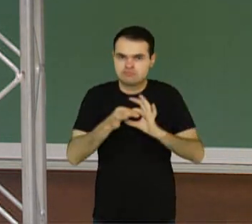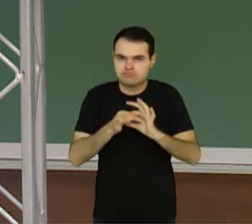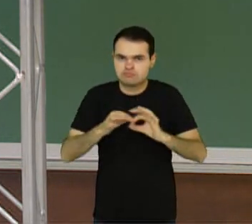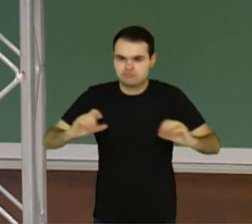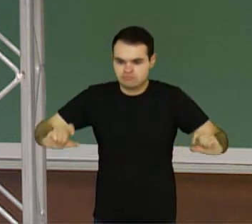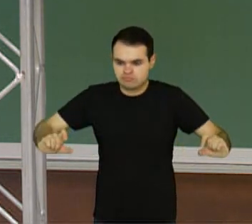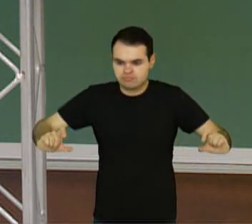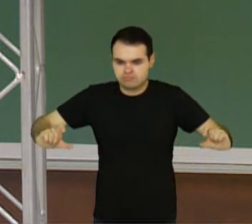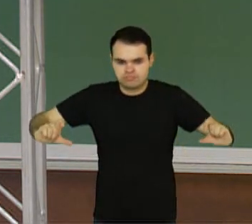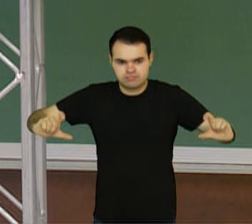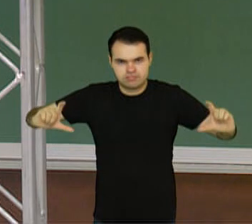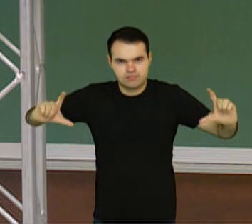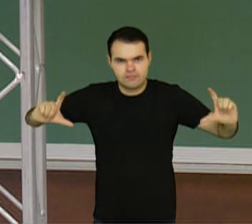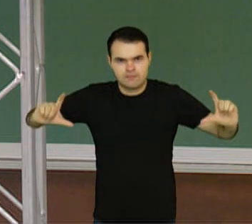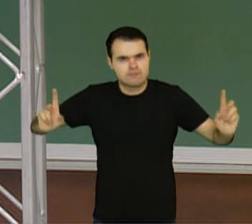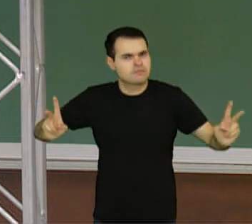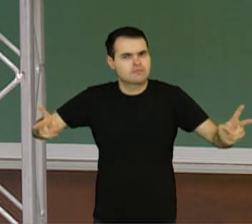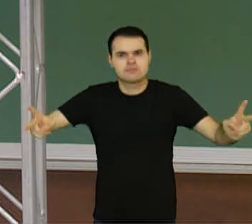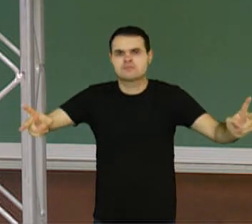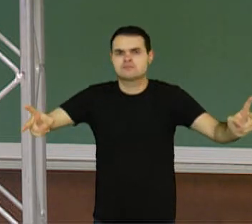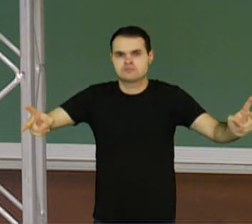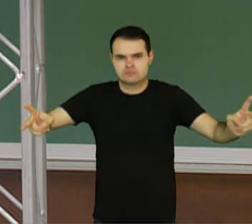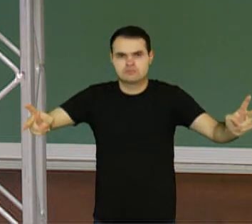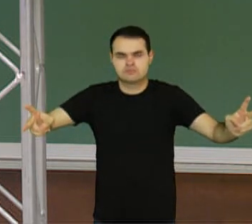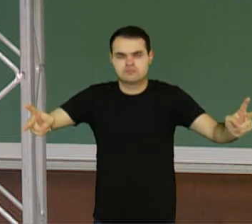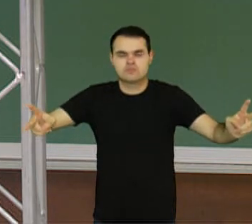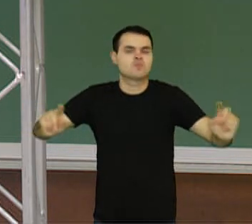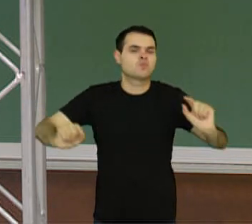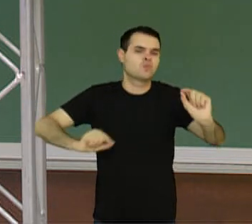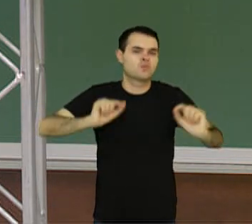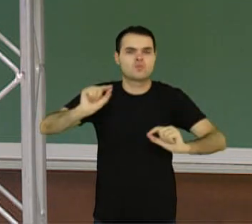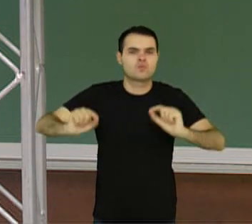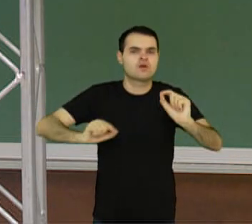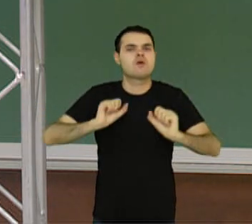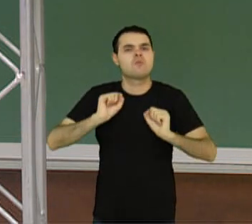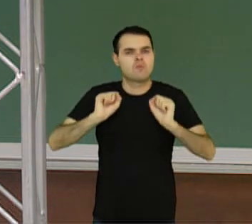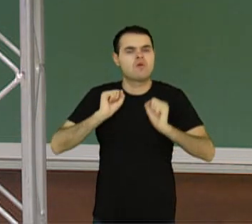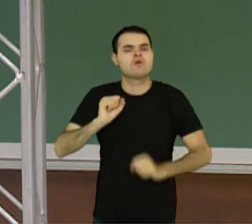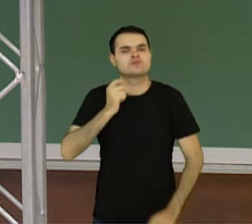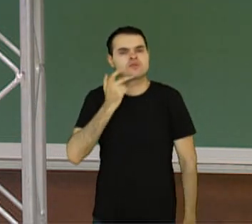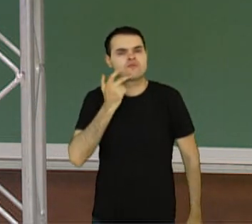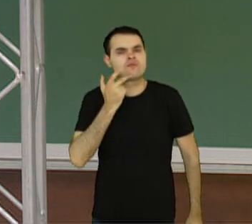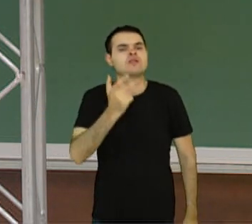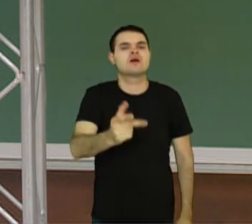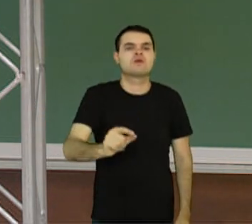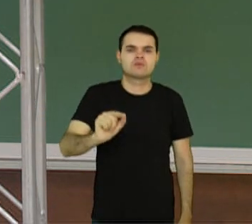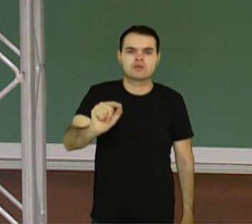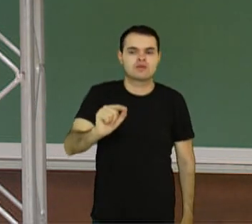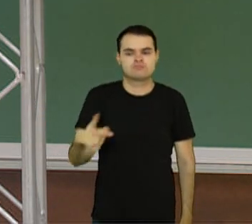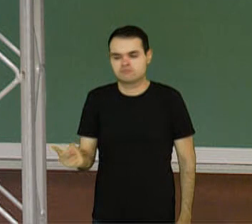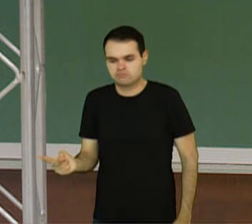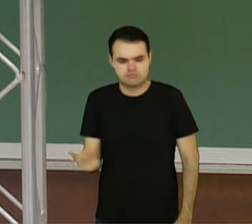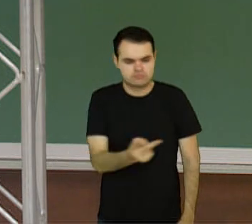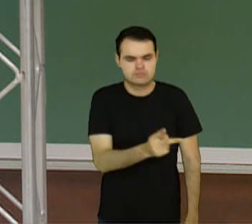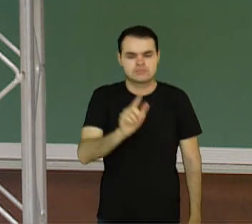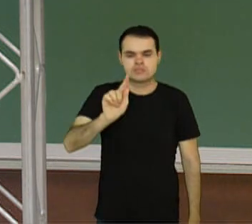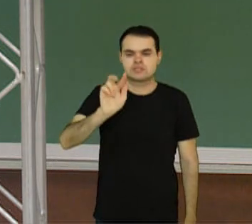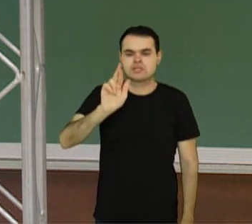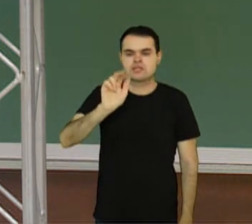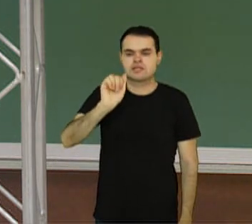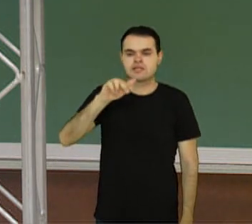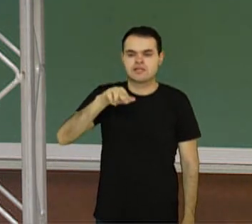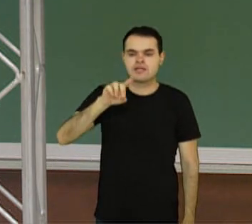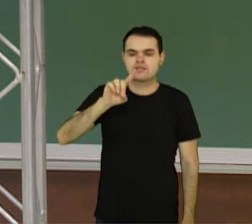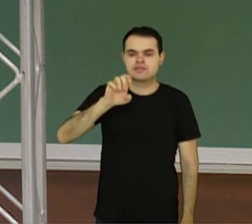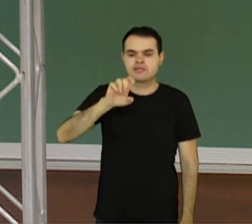como elas aumentam ao mesmo tempo, o que acontece? Eu posso dizer que elas são grandezas